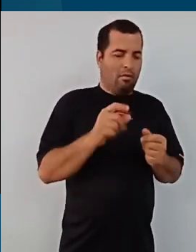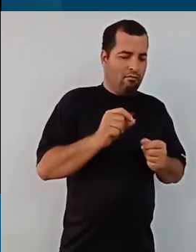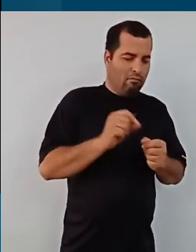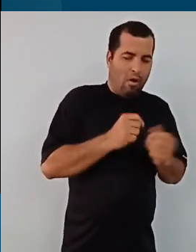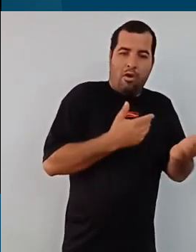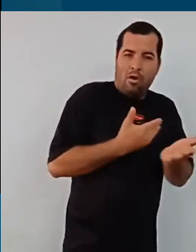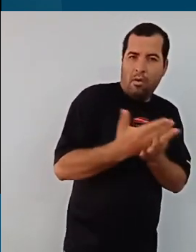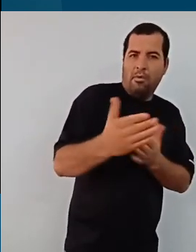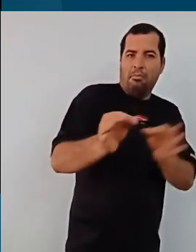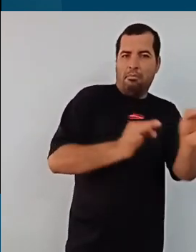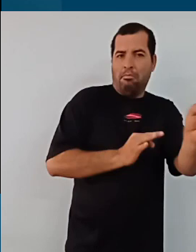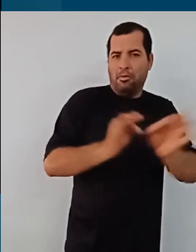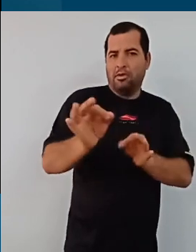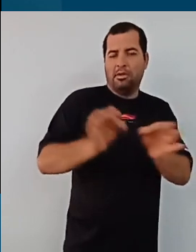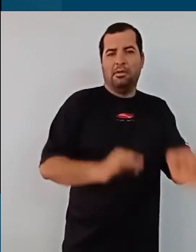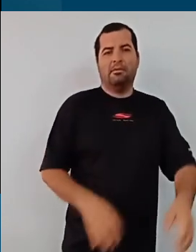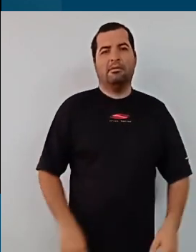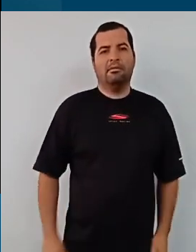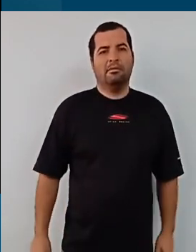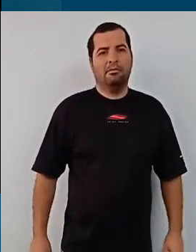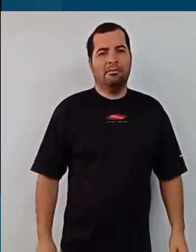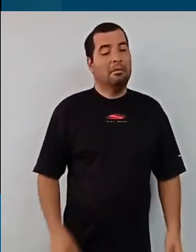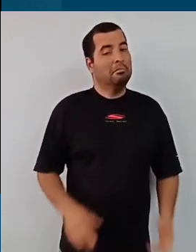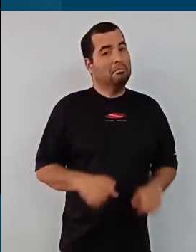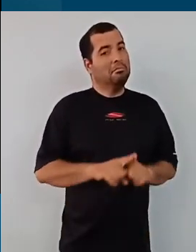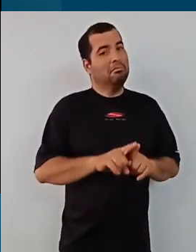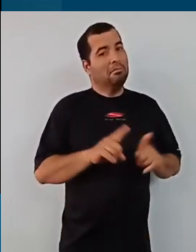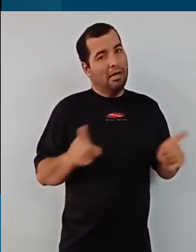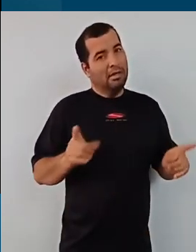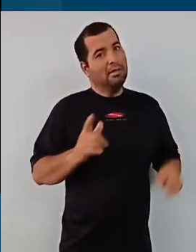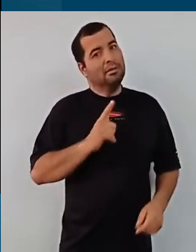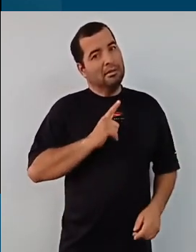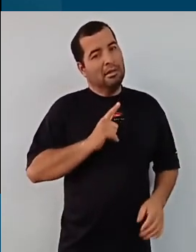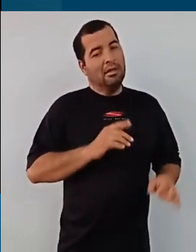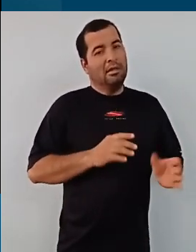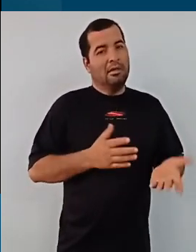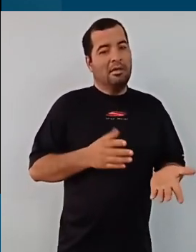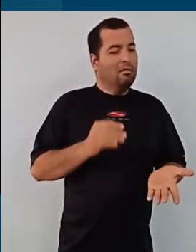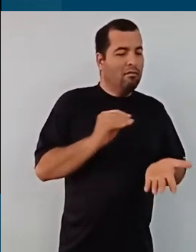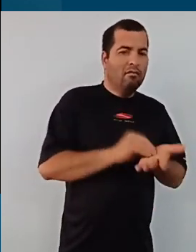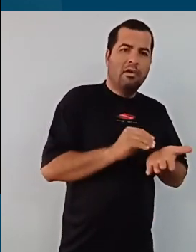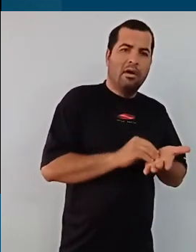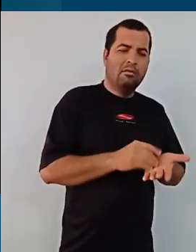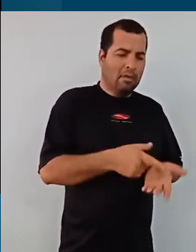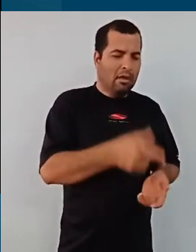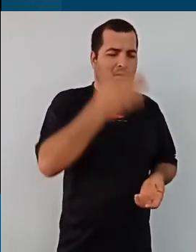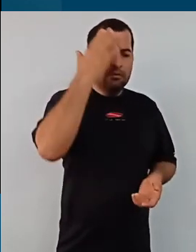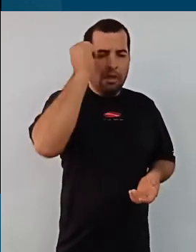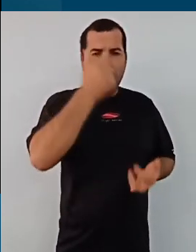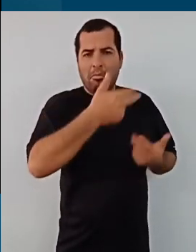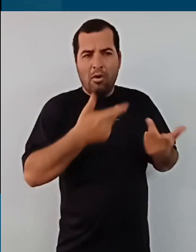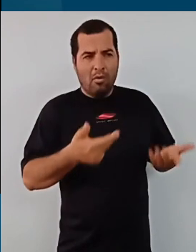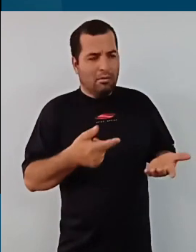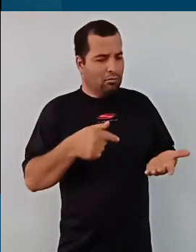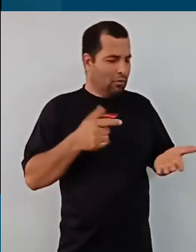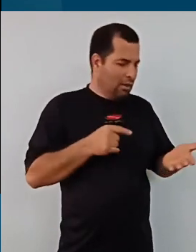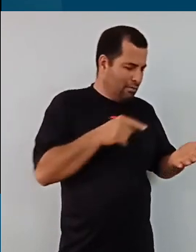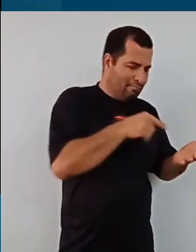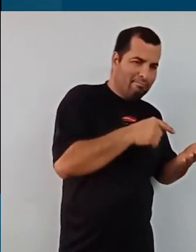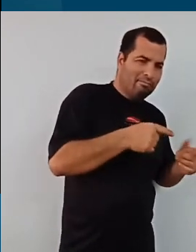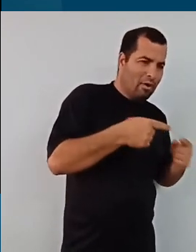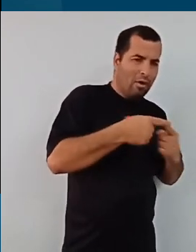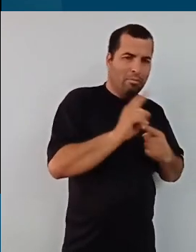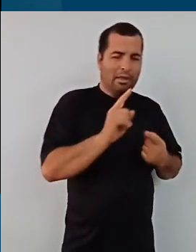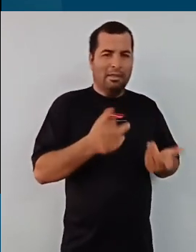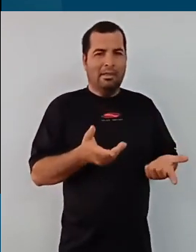encabeçar um projeto. Mas eu posso ter uma habilidade ou um conteúdo que não encaixa. Mas é importante que ele